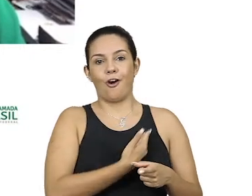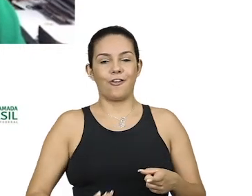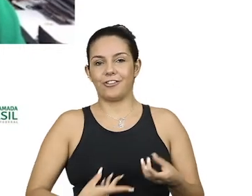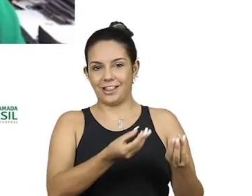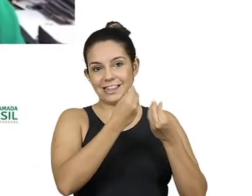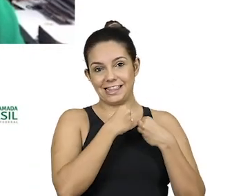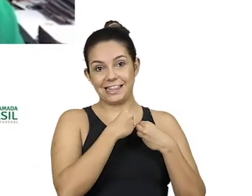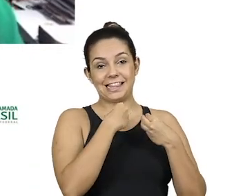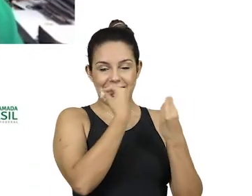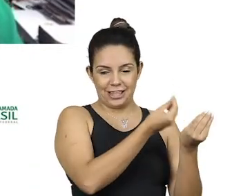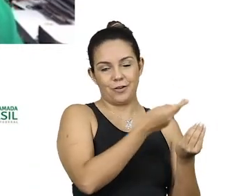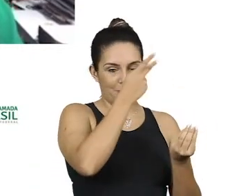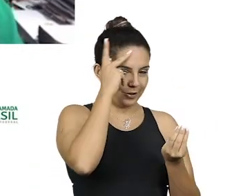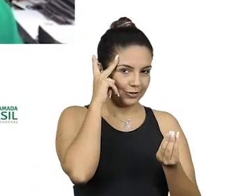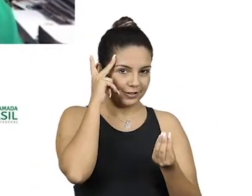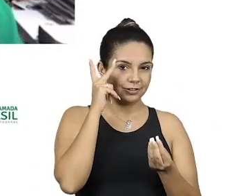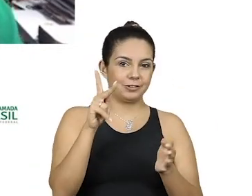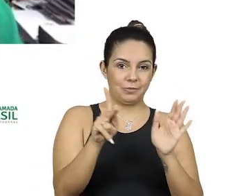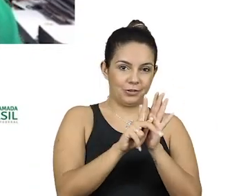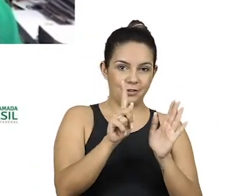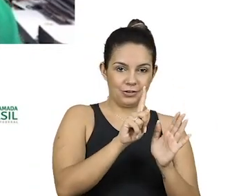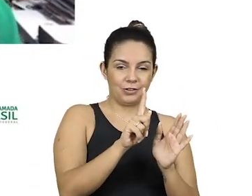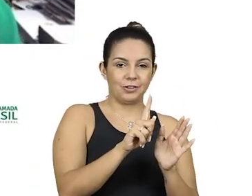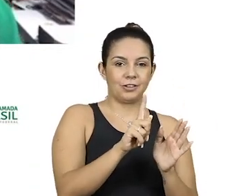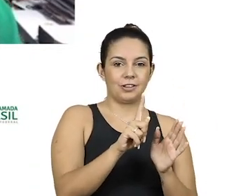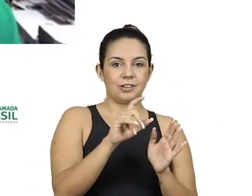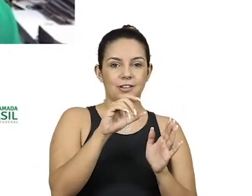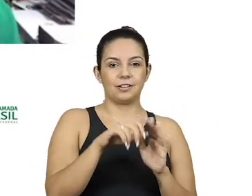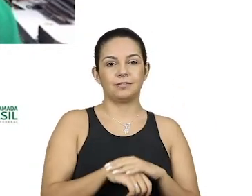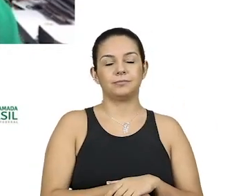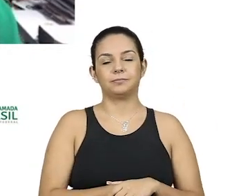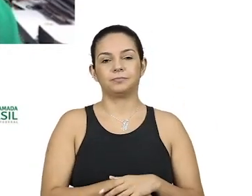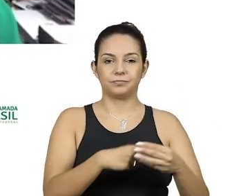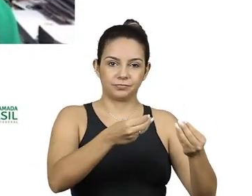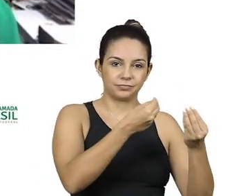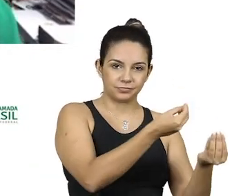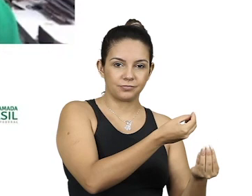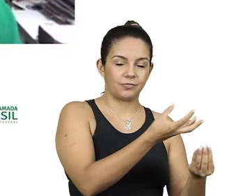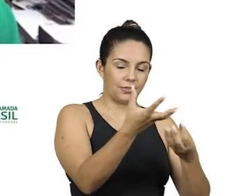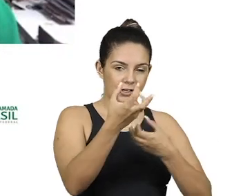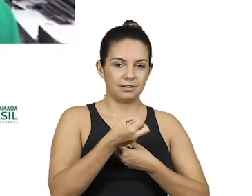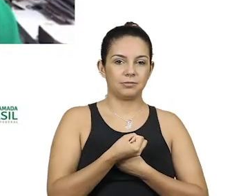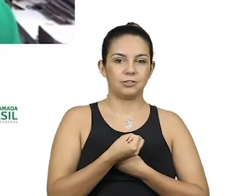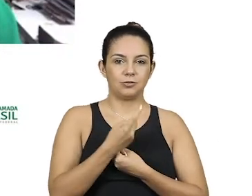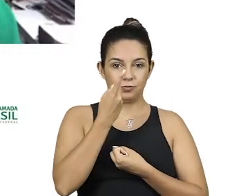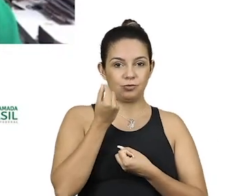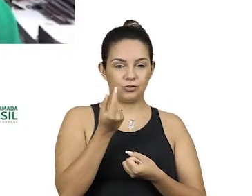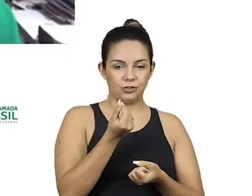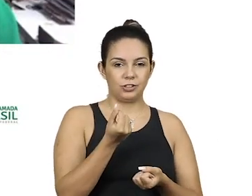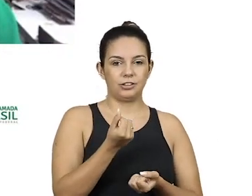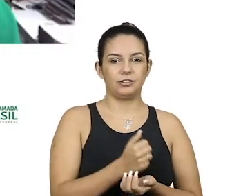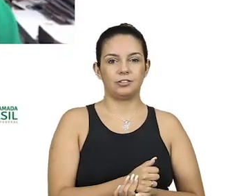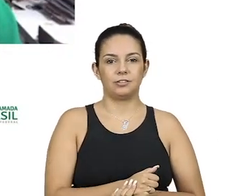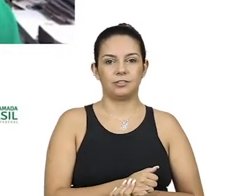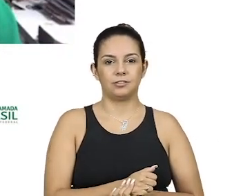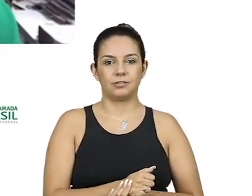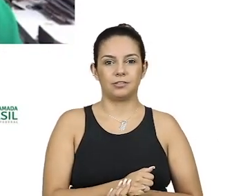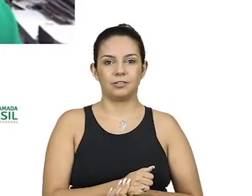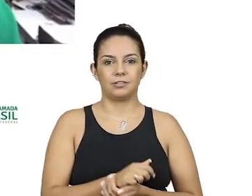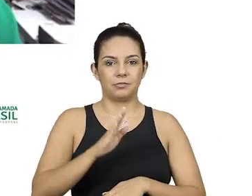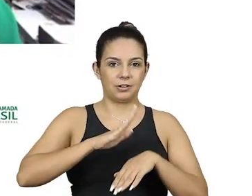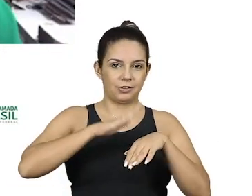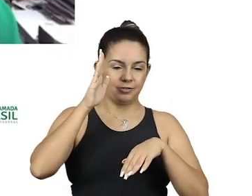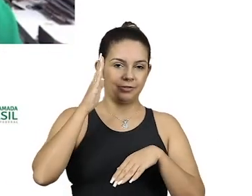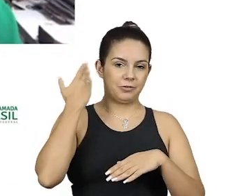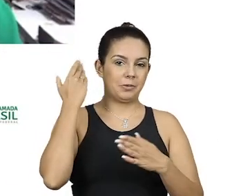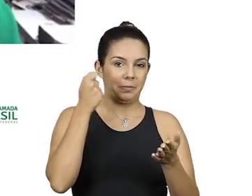E quando foi desapropriado por Carlos Lacerda, ele recebeu um dinheiro bem maior do que